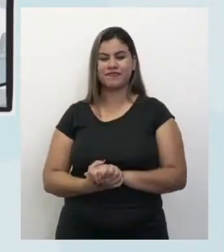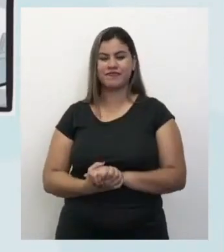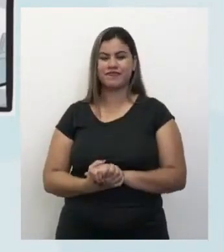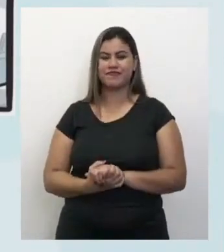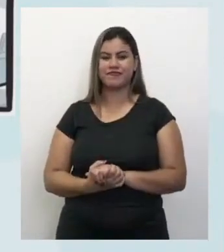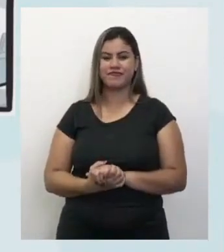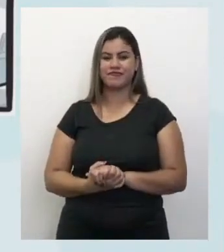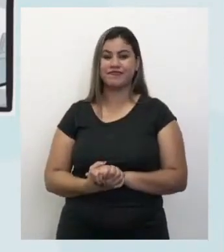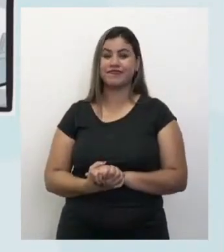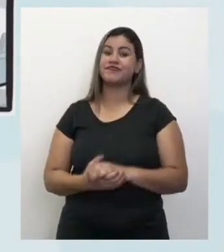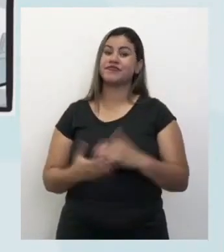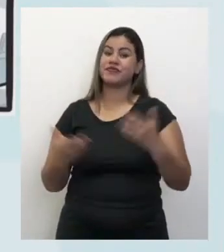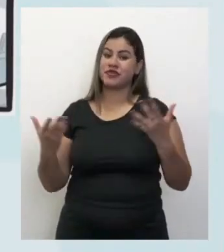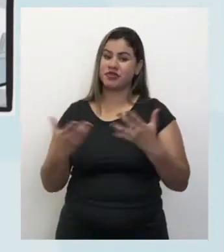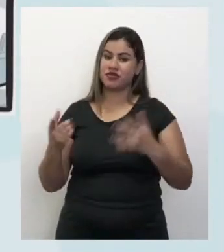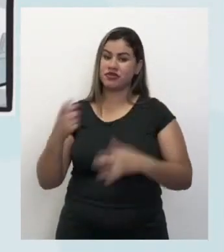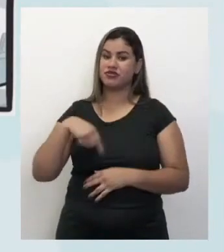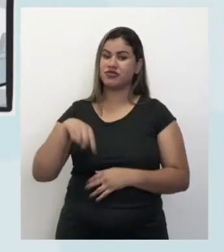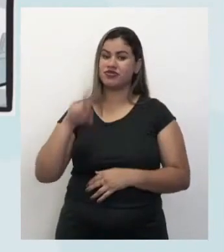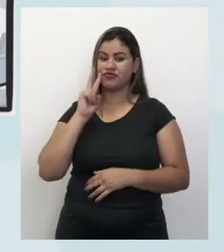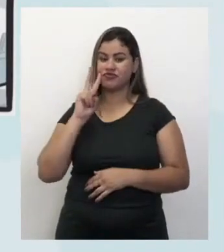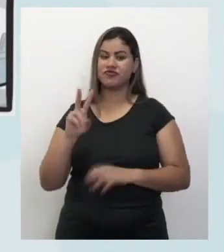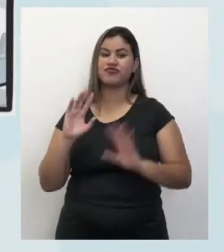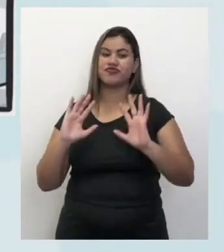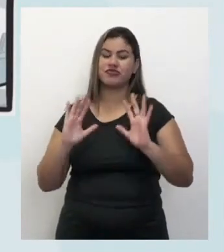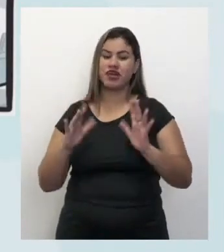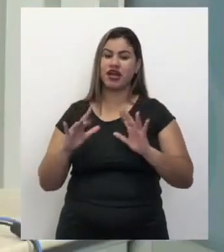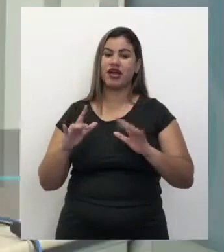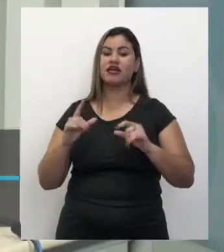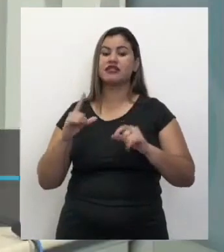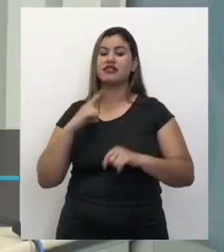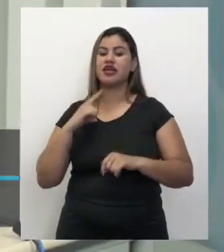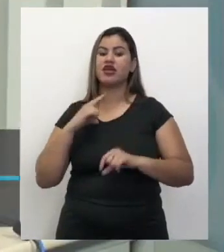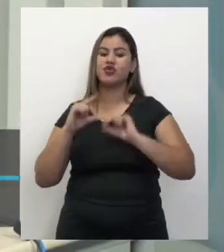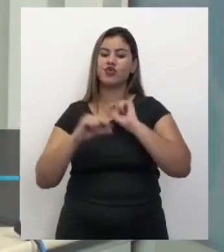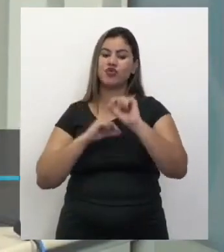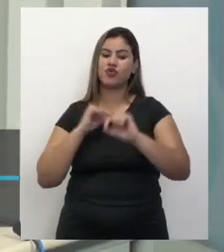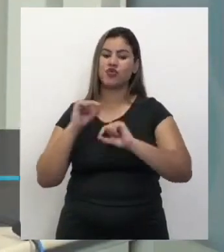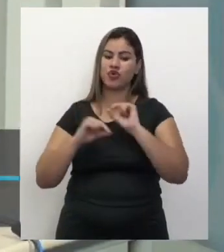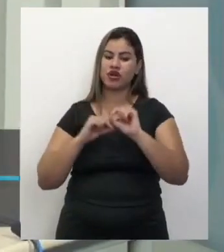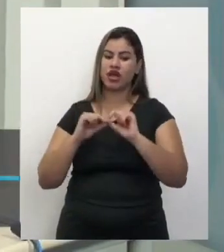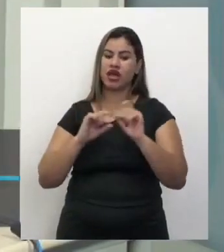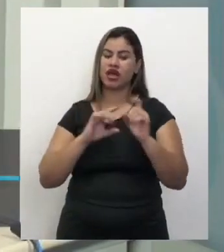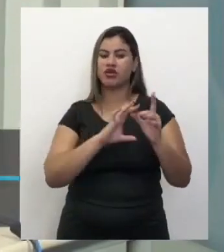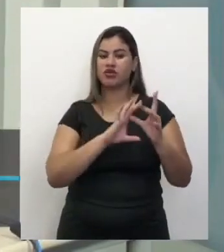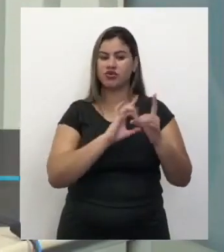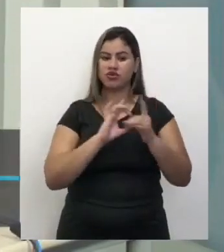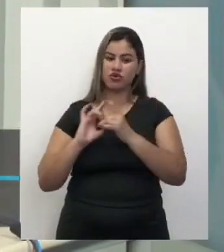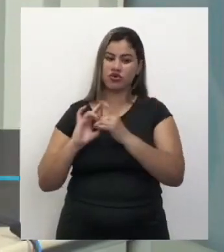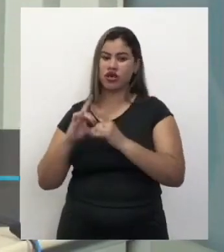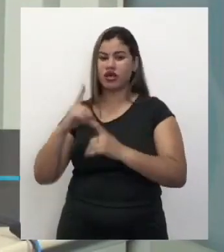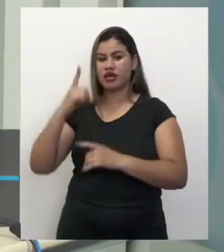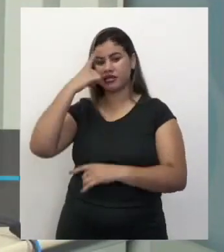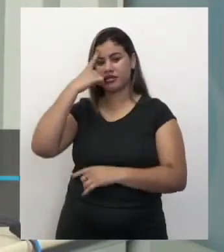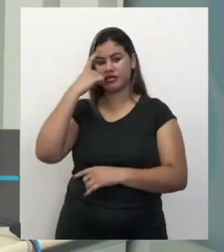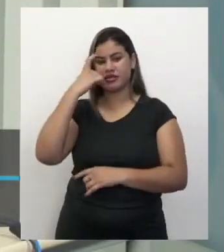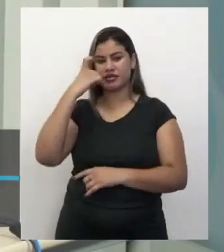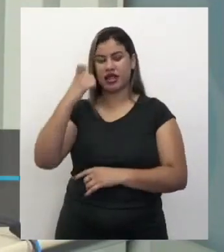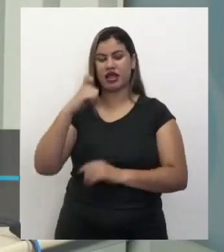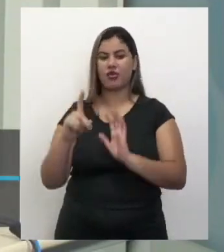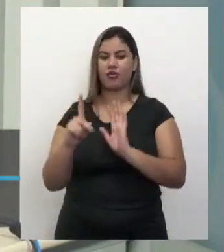Bom, agora que nós vimos aí, nós temos aí nas conjunções, nós sempre falamos, né? Tem a ideia de que